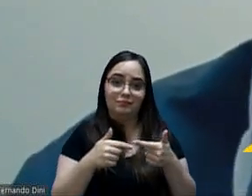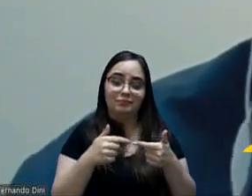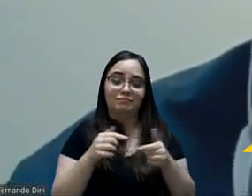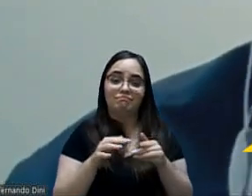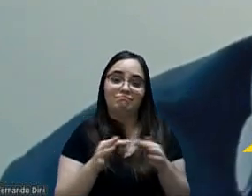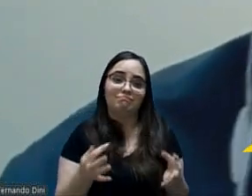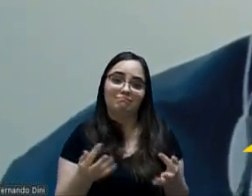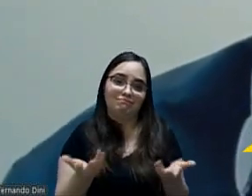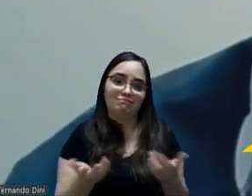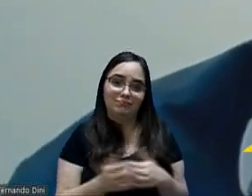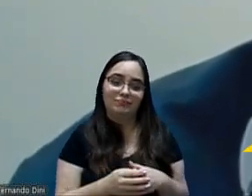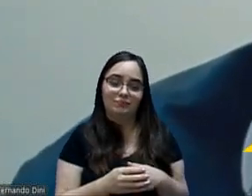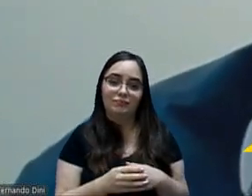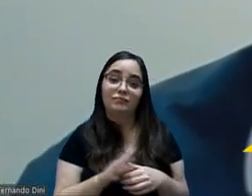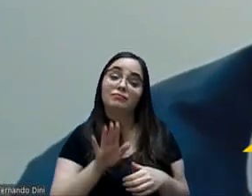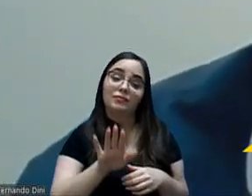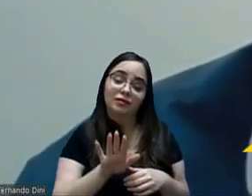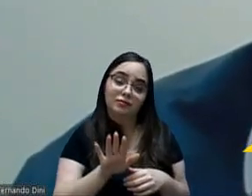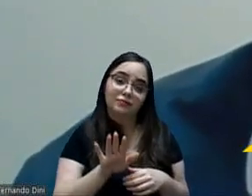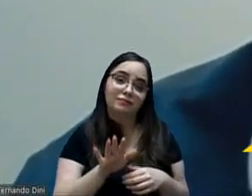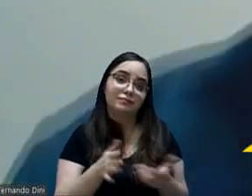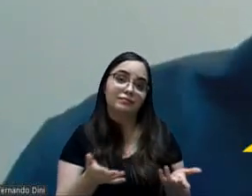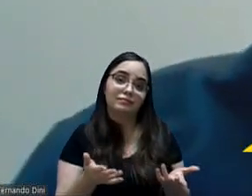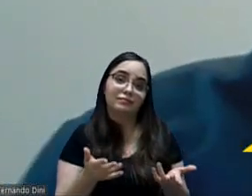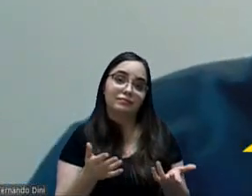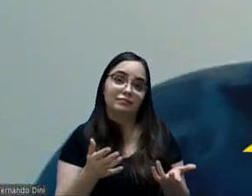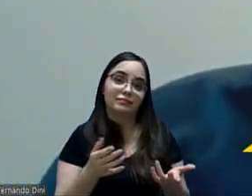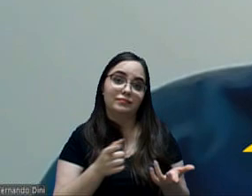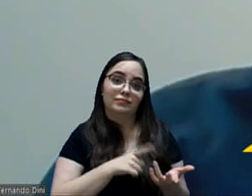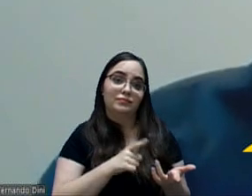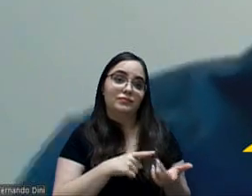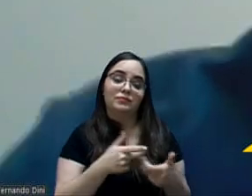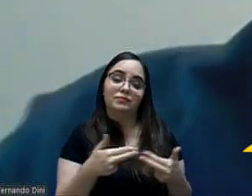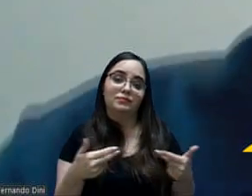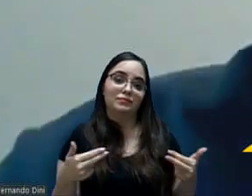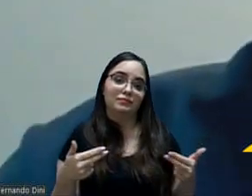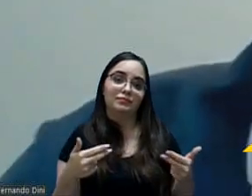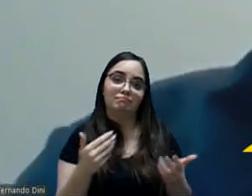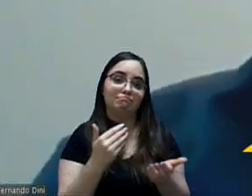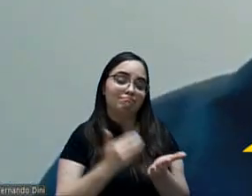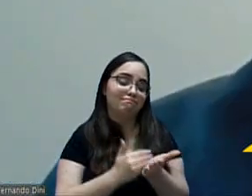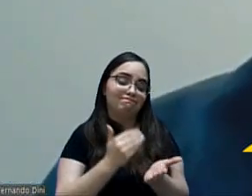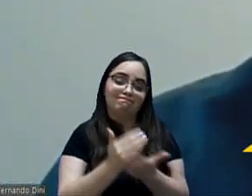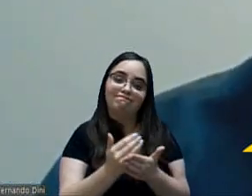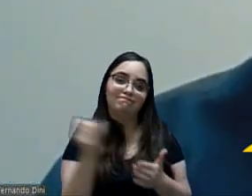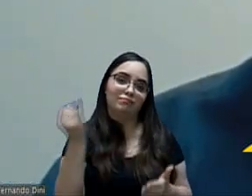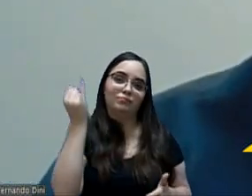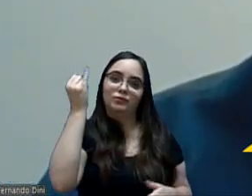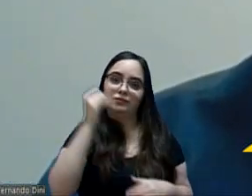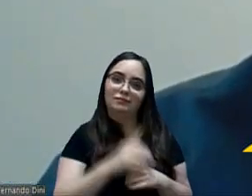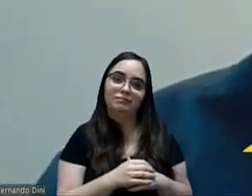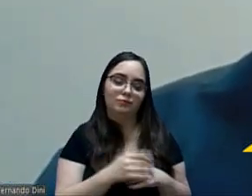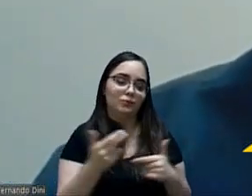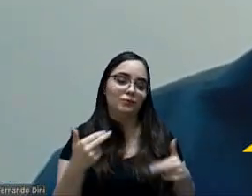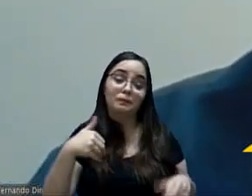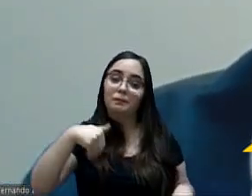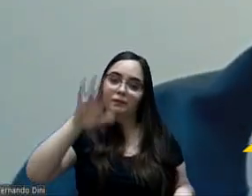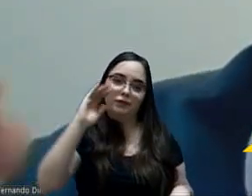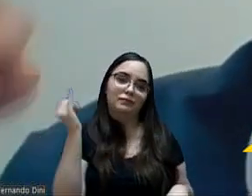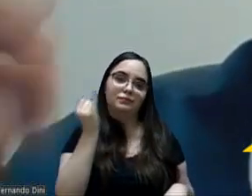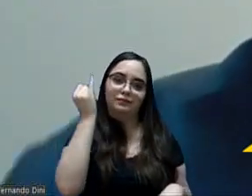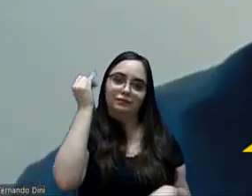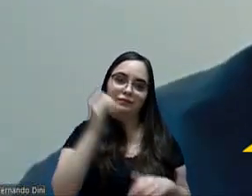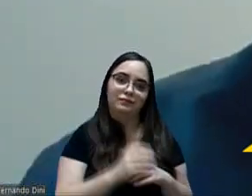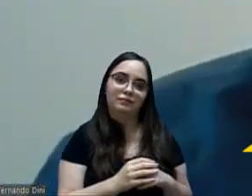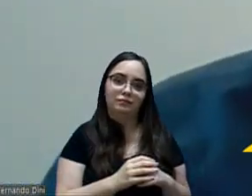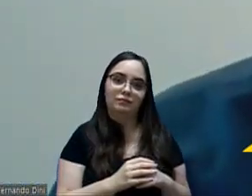Mas, infelizmente, existem coisas ainda mais importantes. O que nós